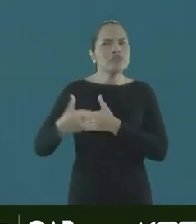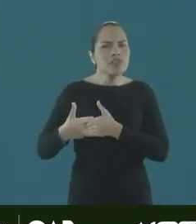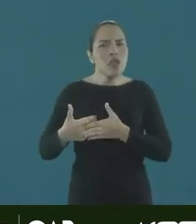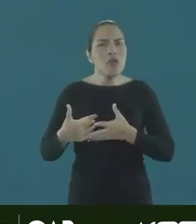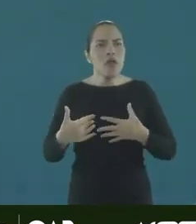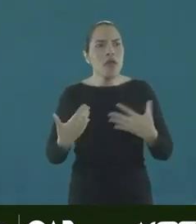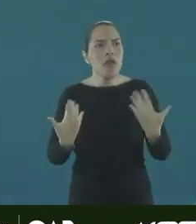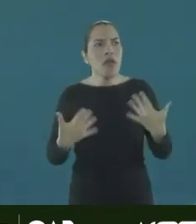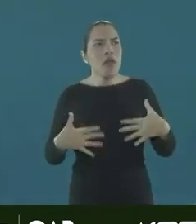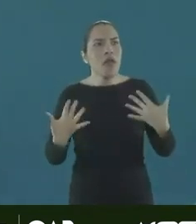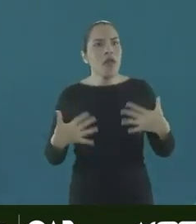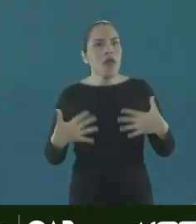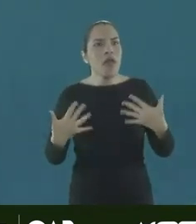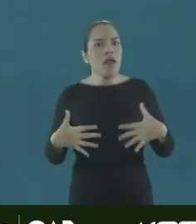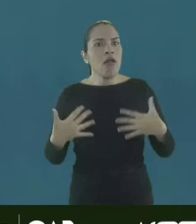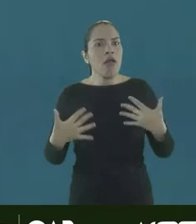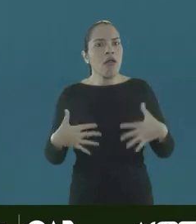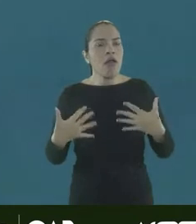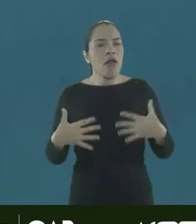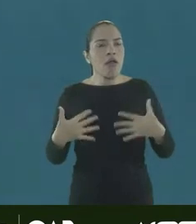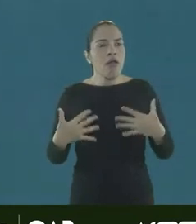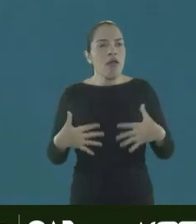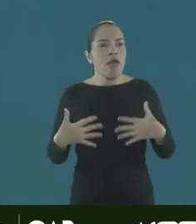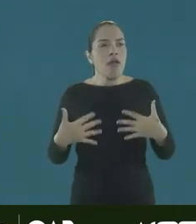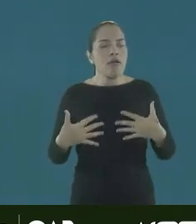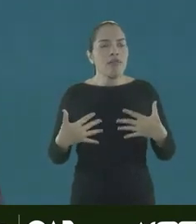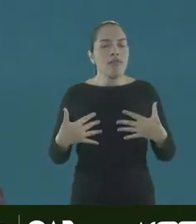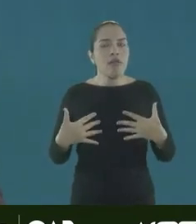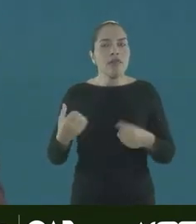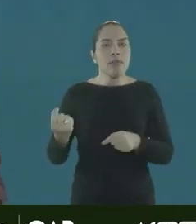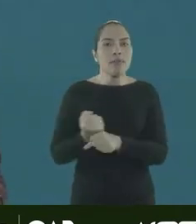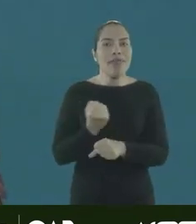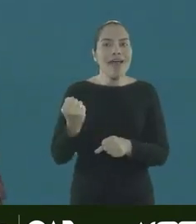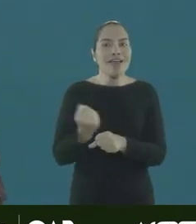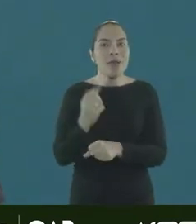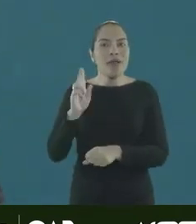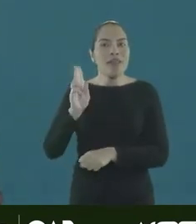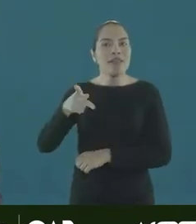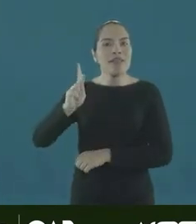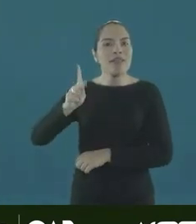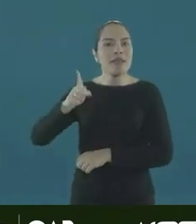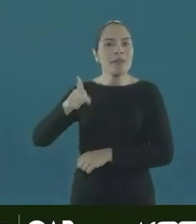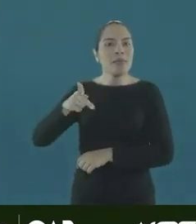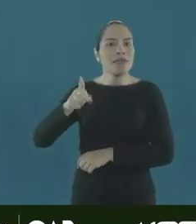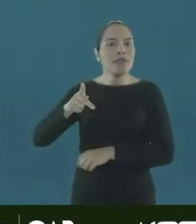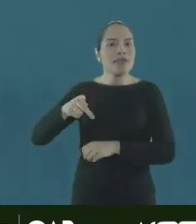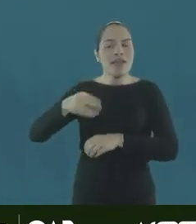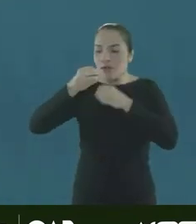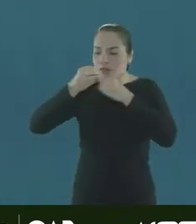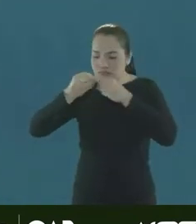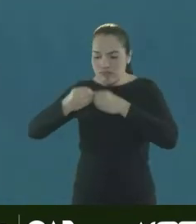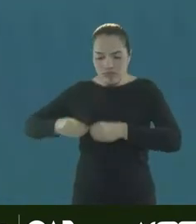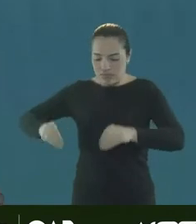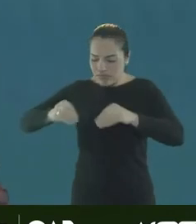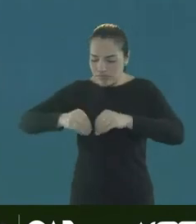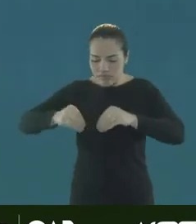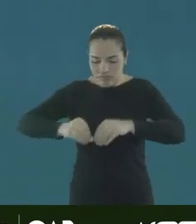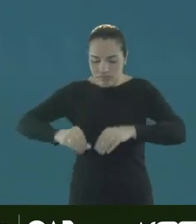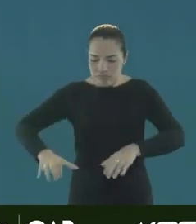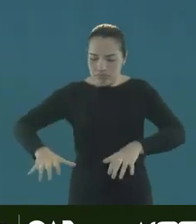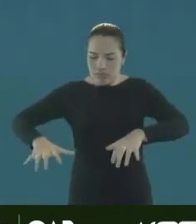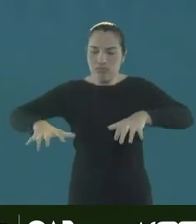possível sobre as novidades em relação à engorda de Ponta Negra nós temos defendido há vários meses que a engorda é uma obra